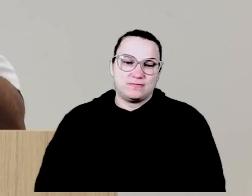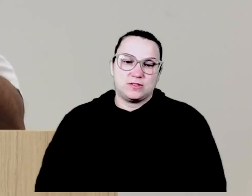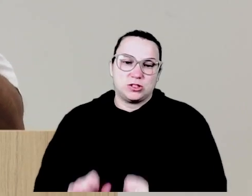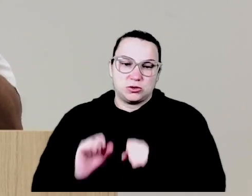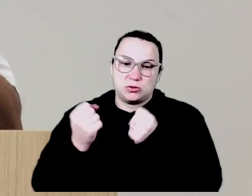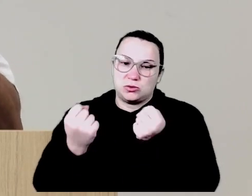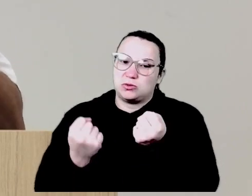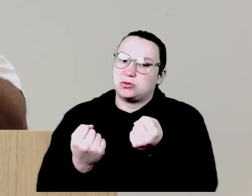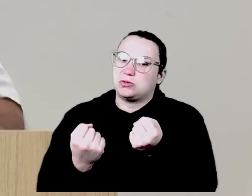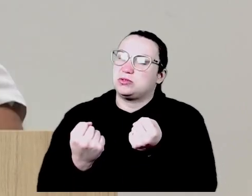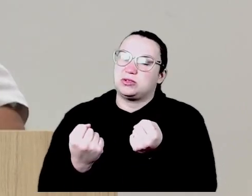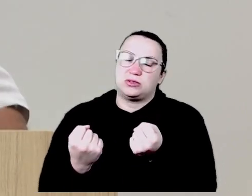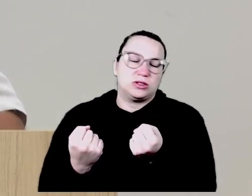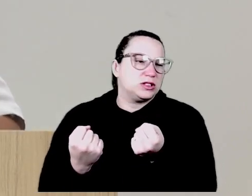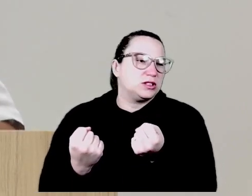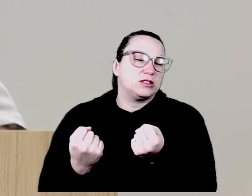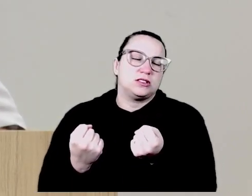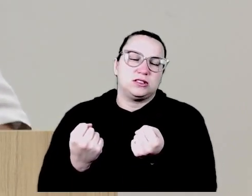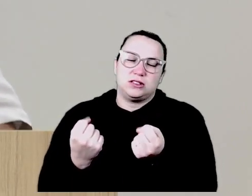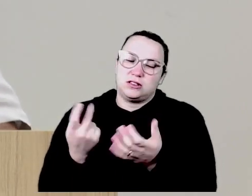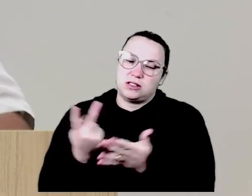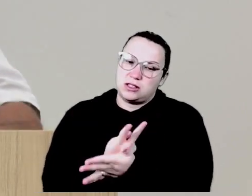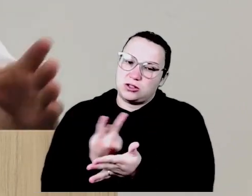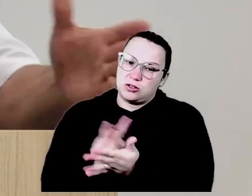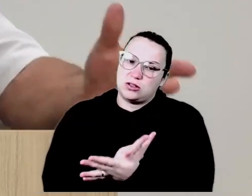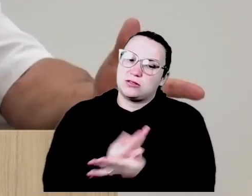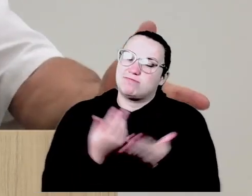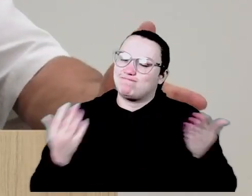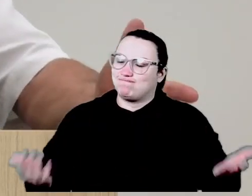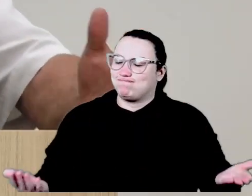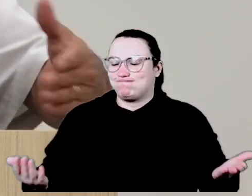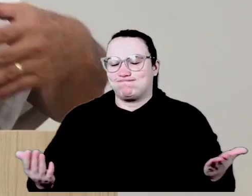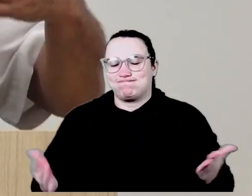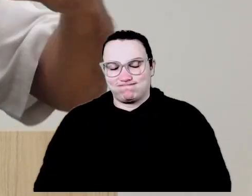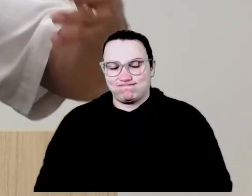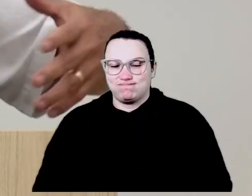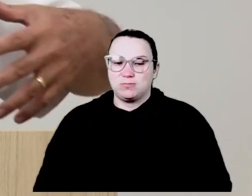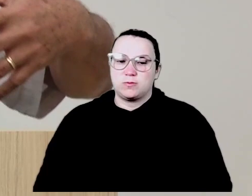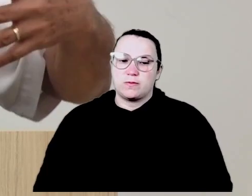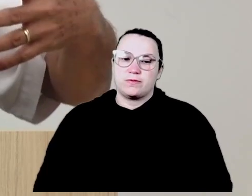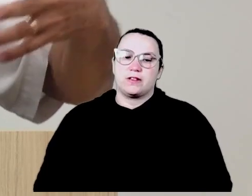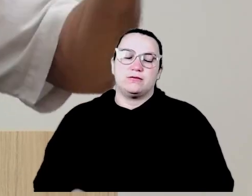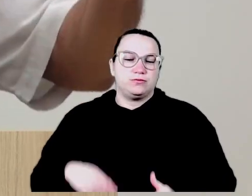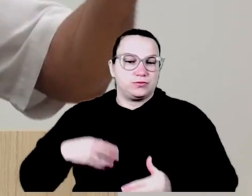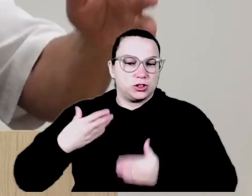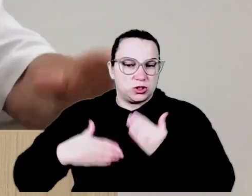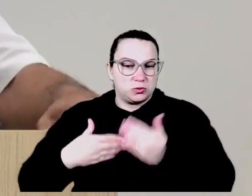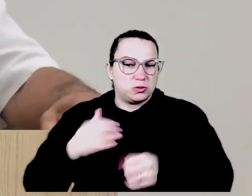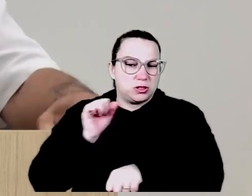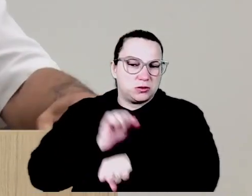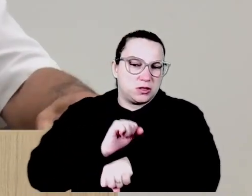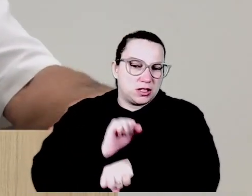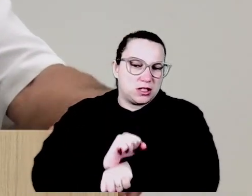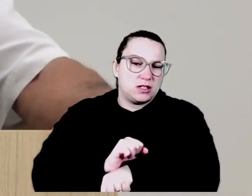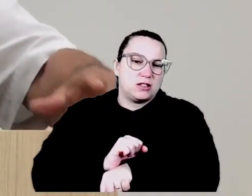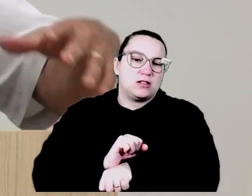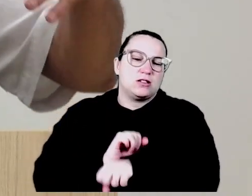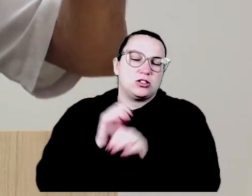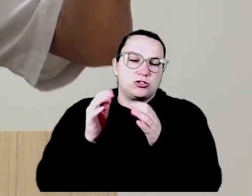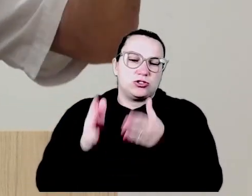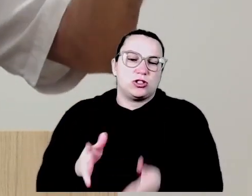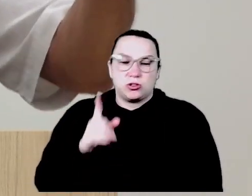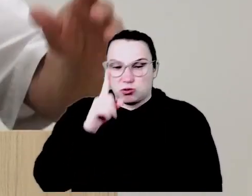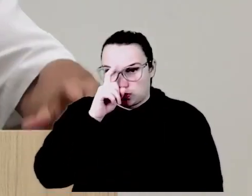pública as falhas existem a demanda é muito grande mas também todo esse processo de espera chega no hospital